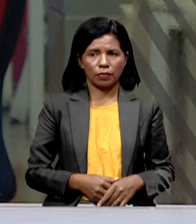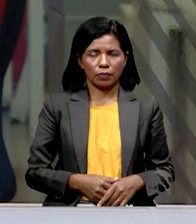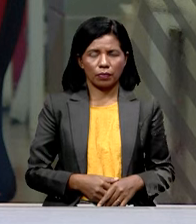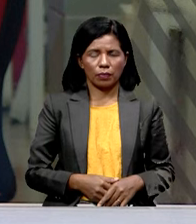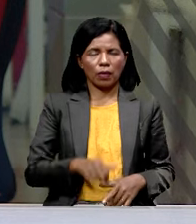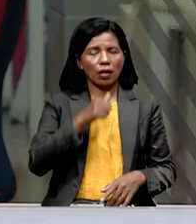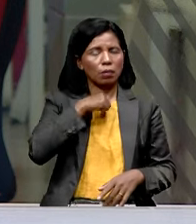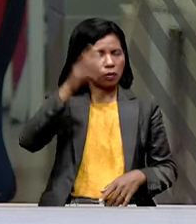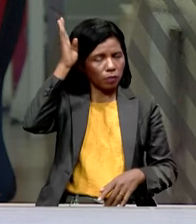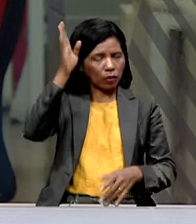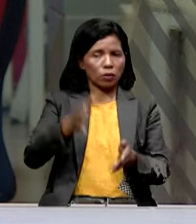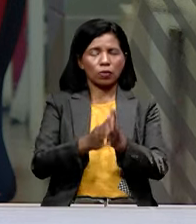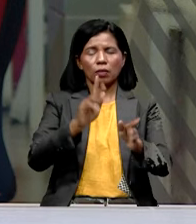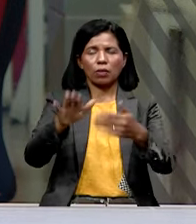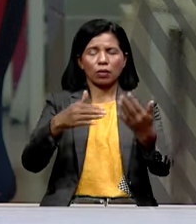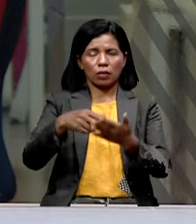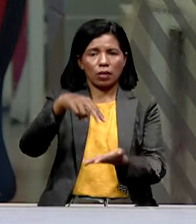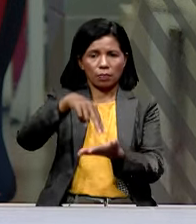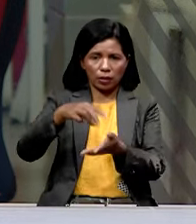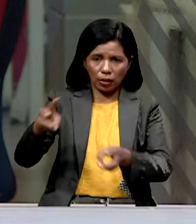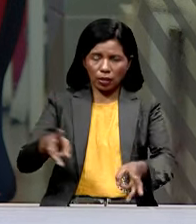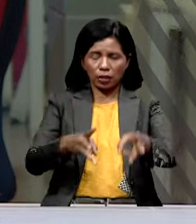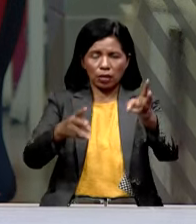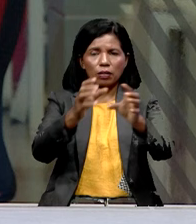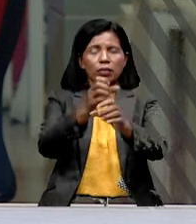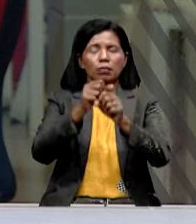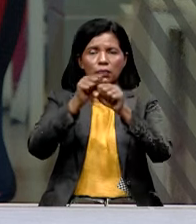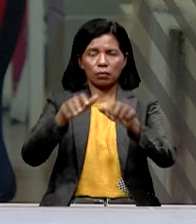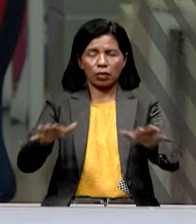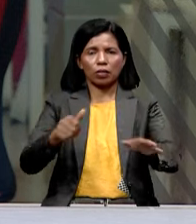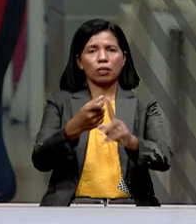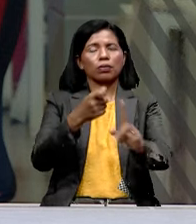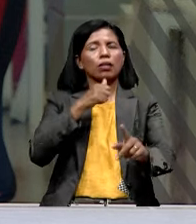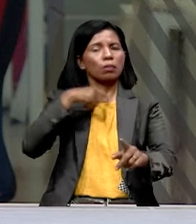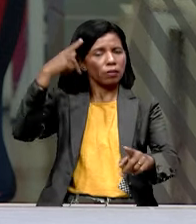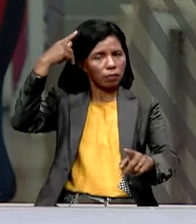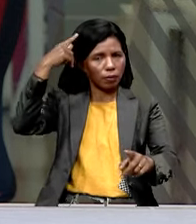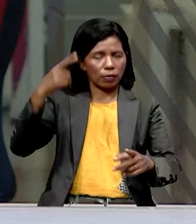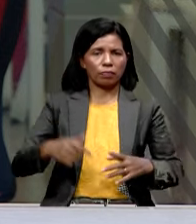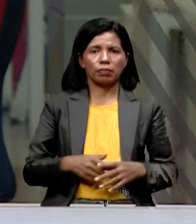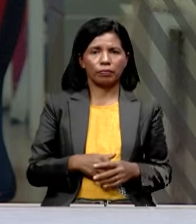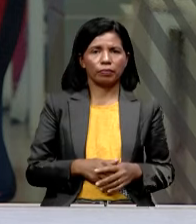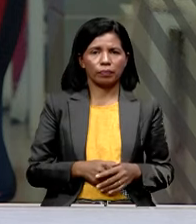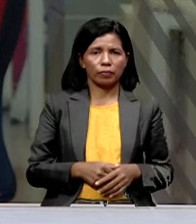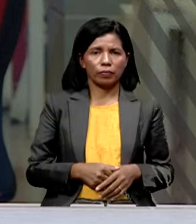Dom Virgílio Russo Serane Síria Tu Hamriki Adalan, Urissimo Benção, Russi Papa Francisco.